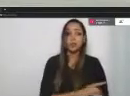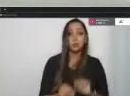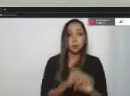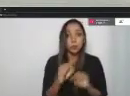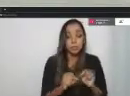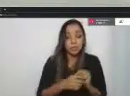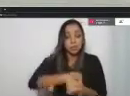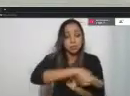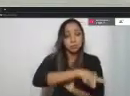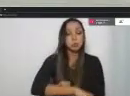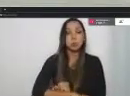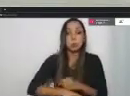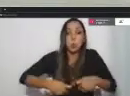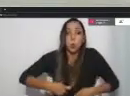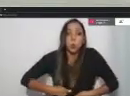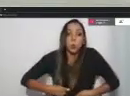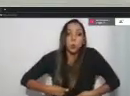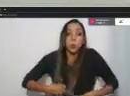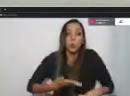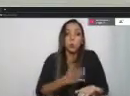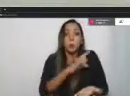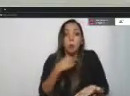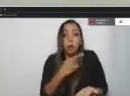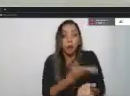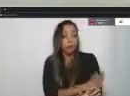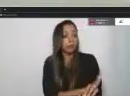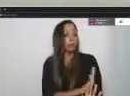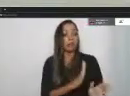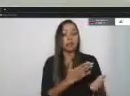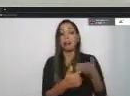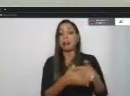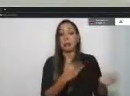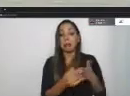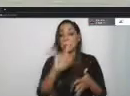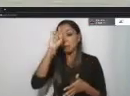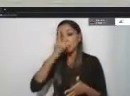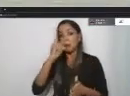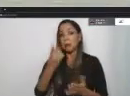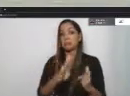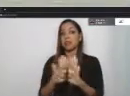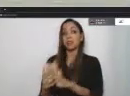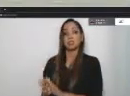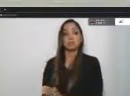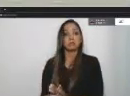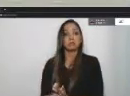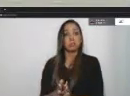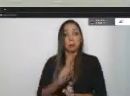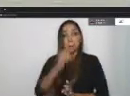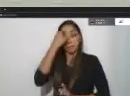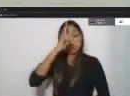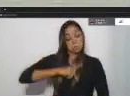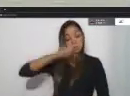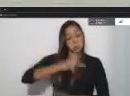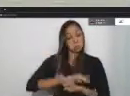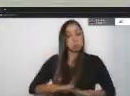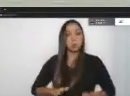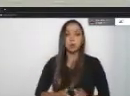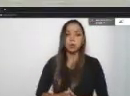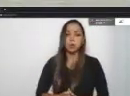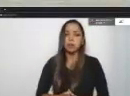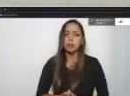que ela quer fazer com isso tudo? Sabemos que a saúde está